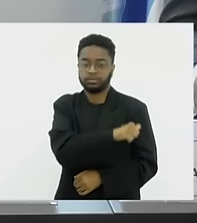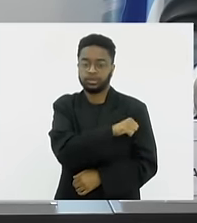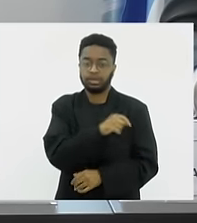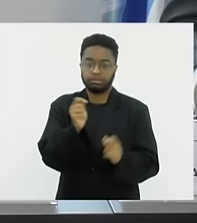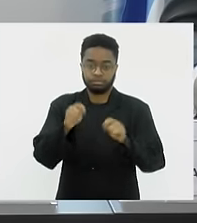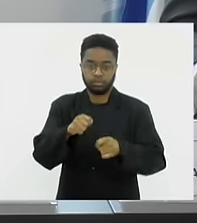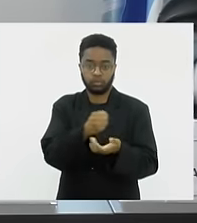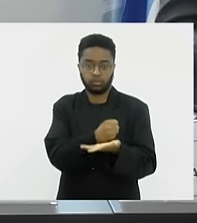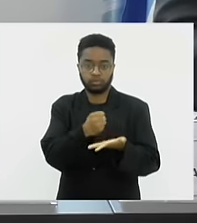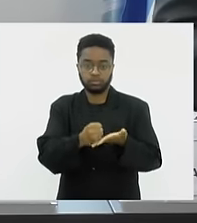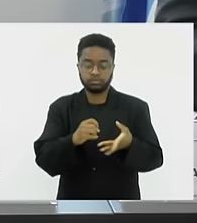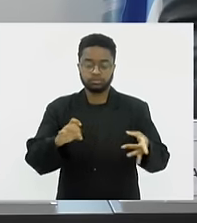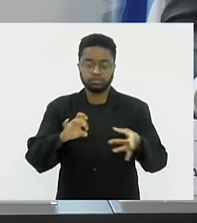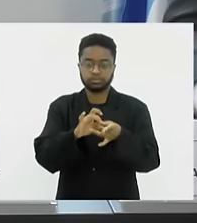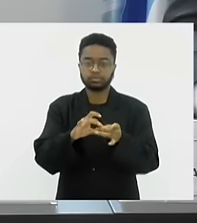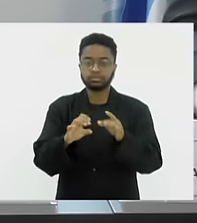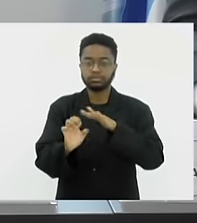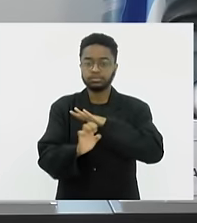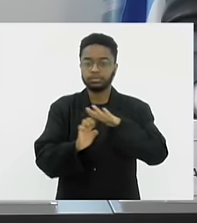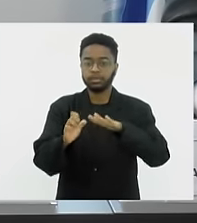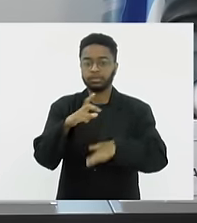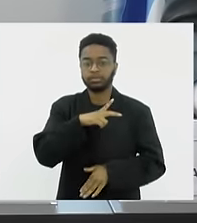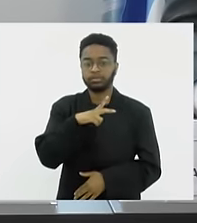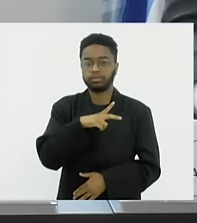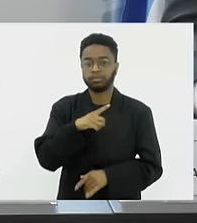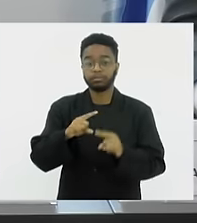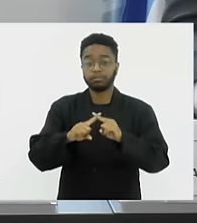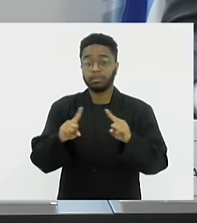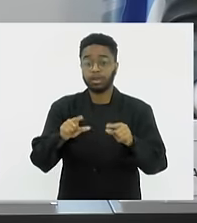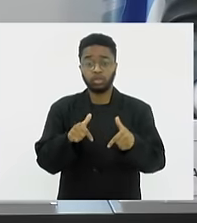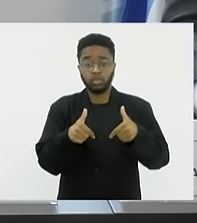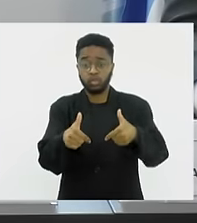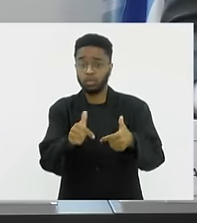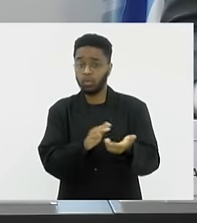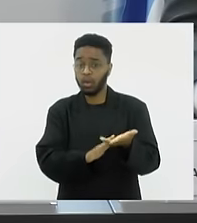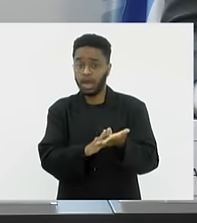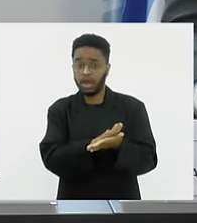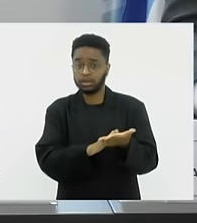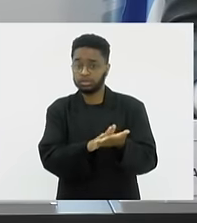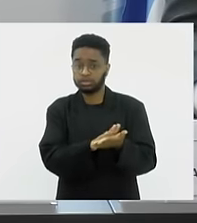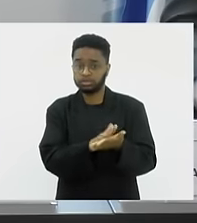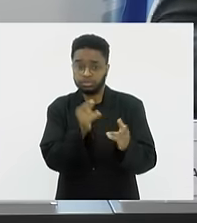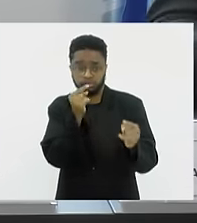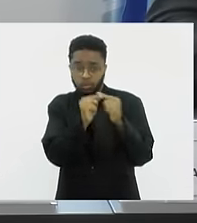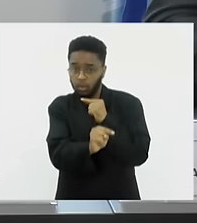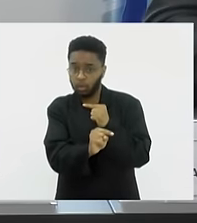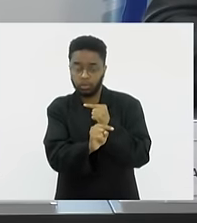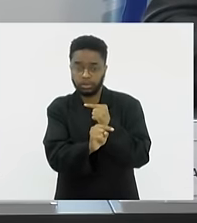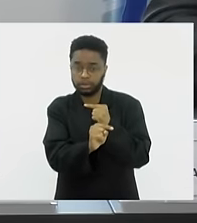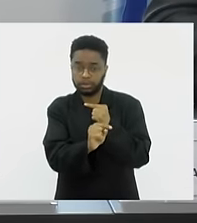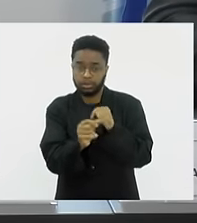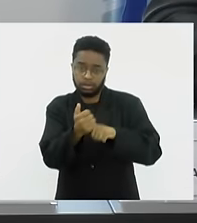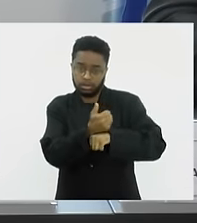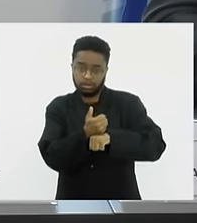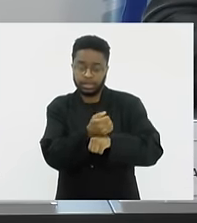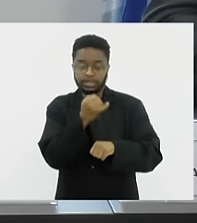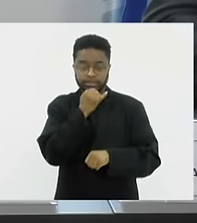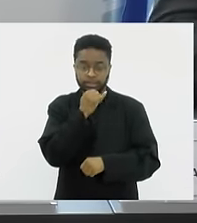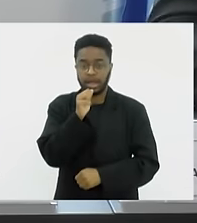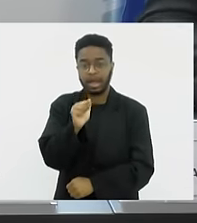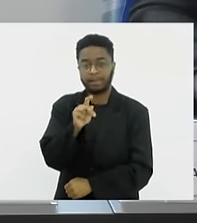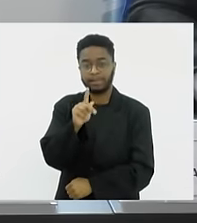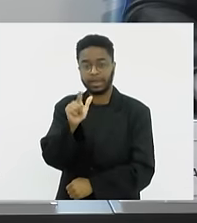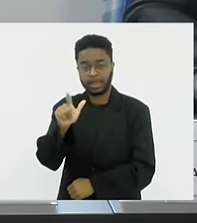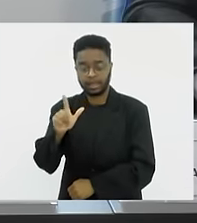empresa privada que não faz aquela atividade fim para a qual está sendo contratada. Ou seja, a APL é uma empresa